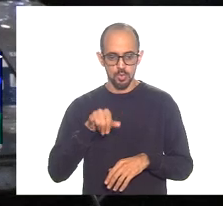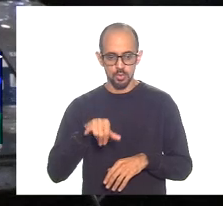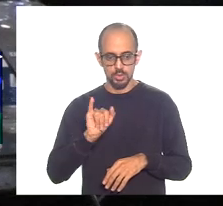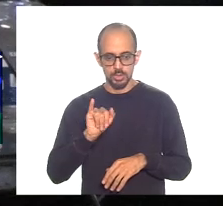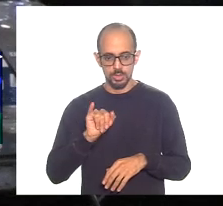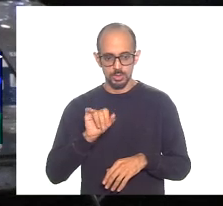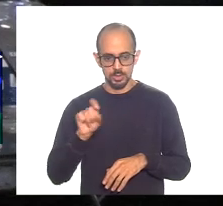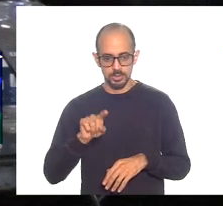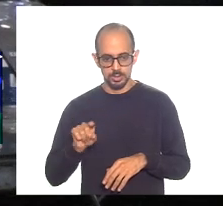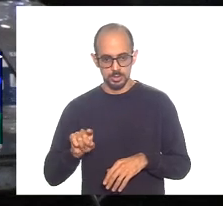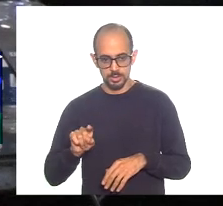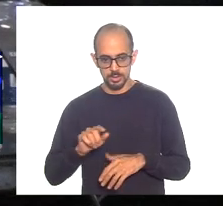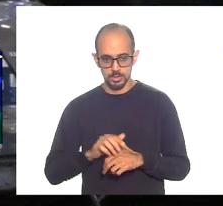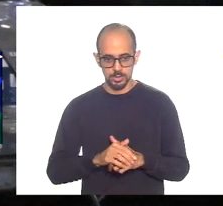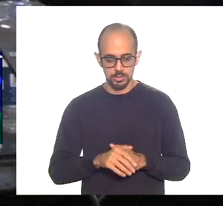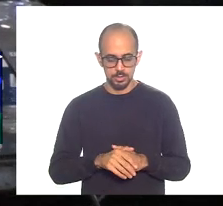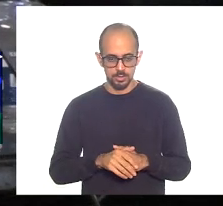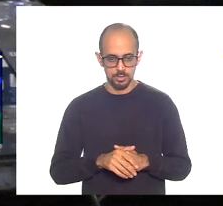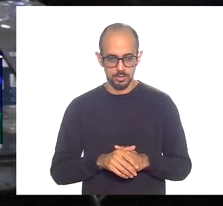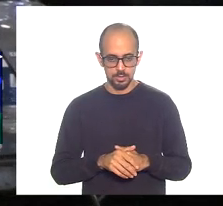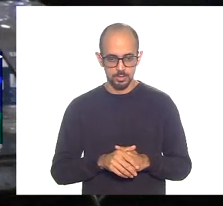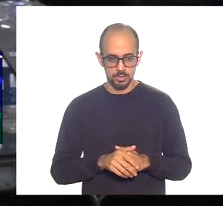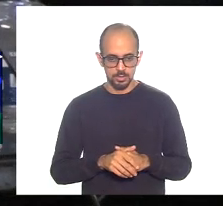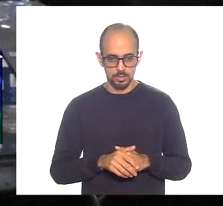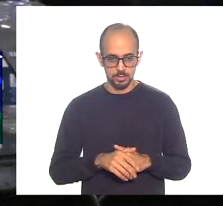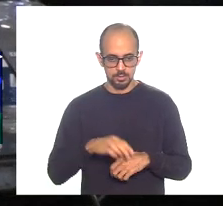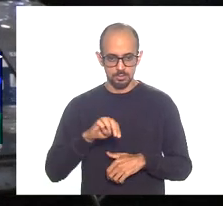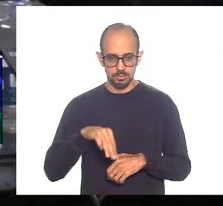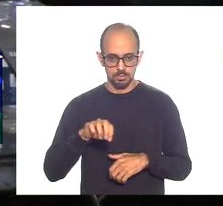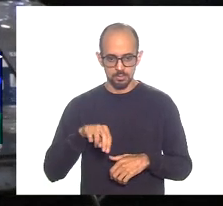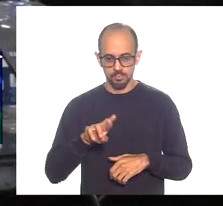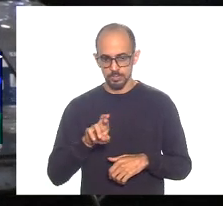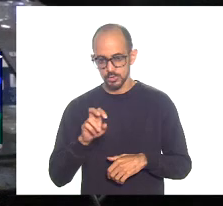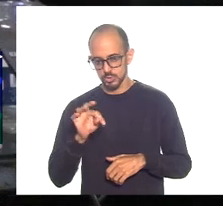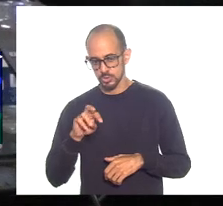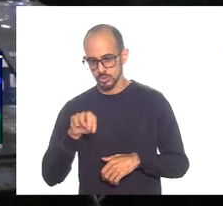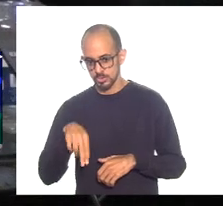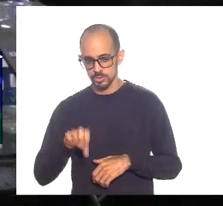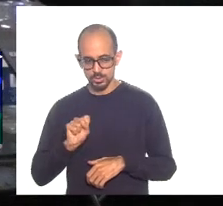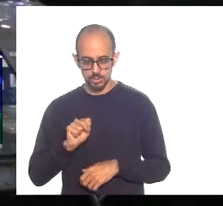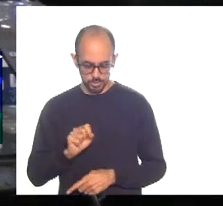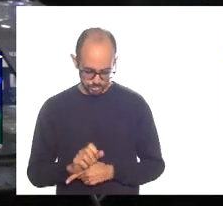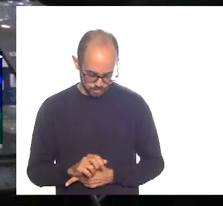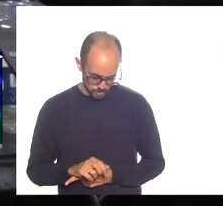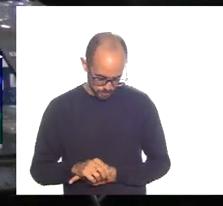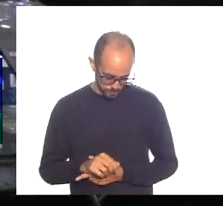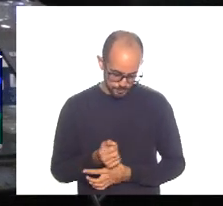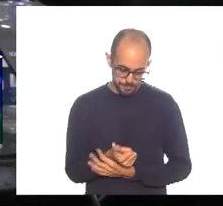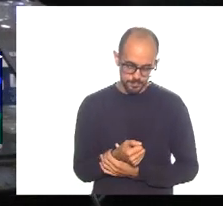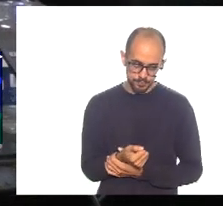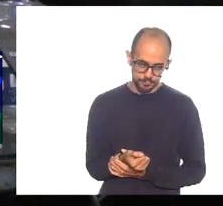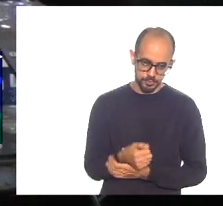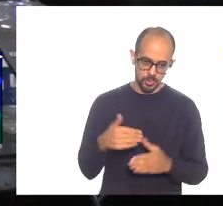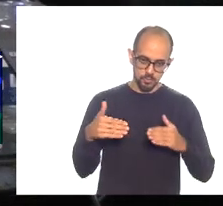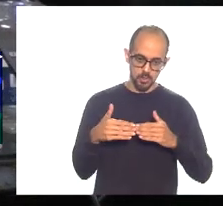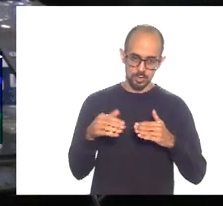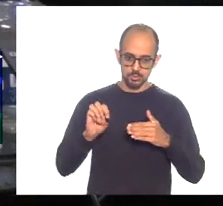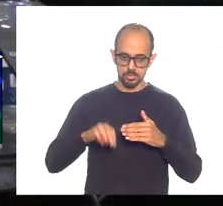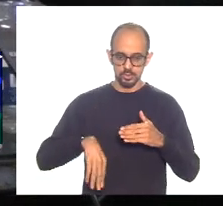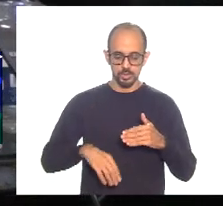aí o Carlos Martins é favorável